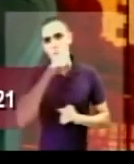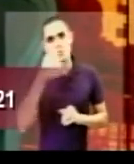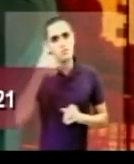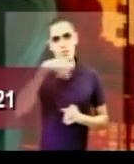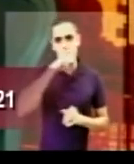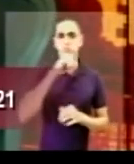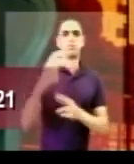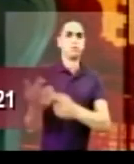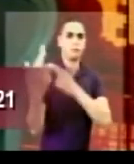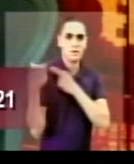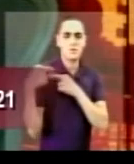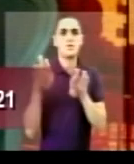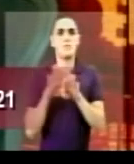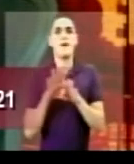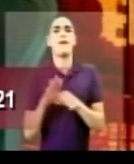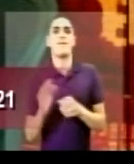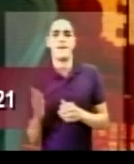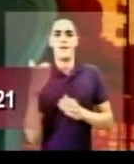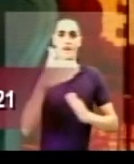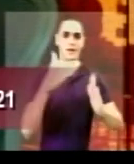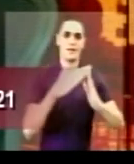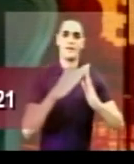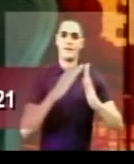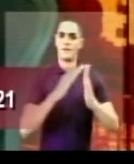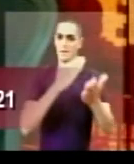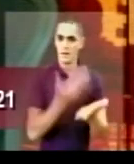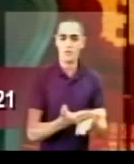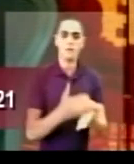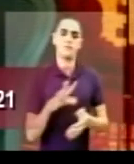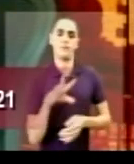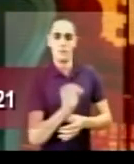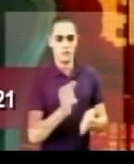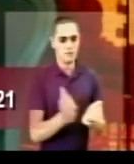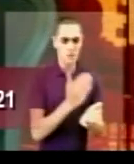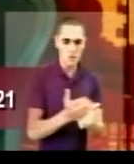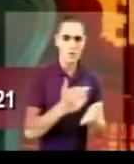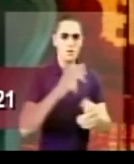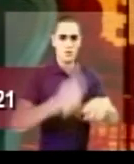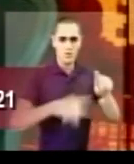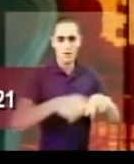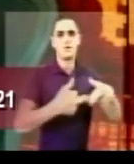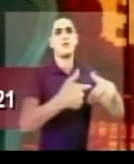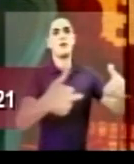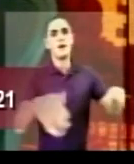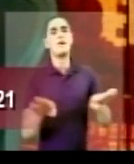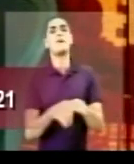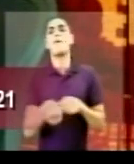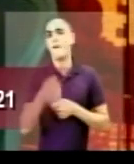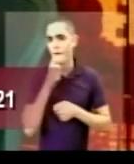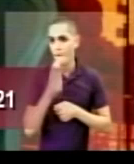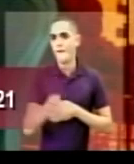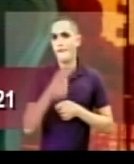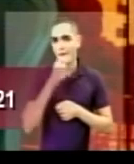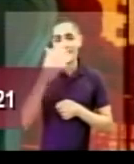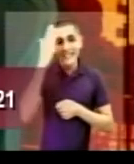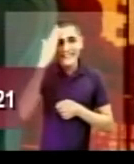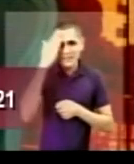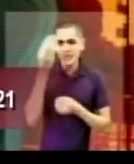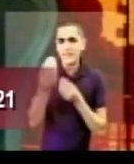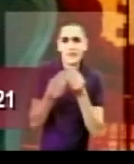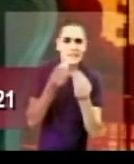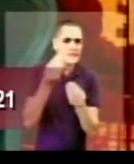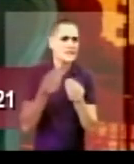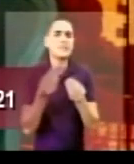para a retirada de material e também para entrevistas, para nós termos uma dimensão da situação atual